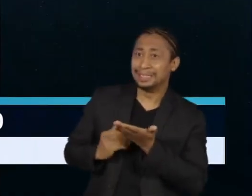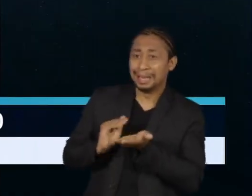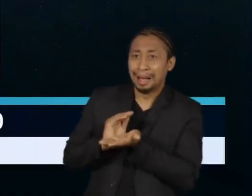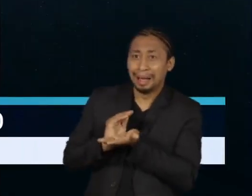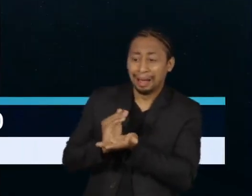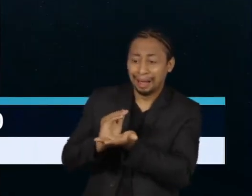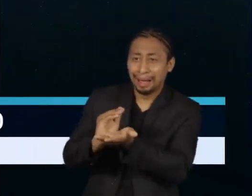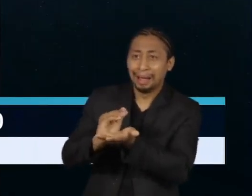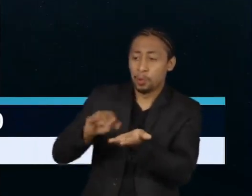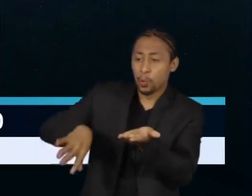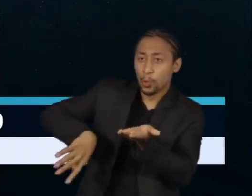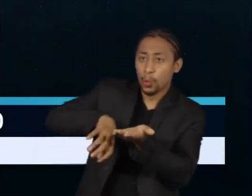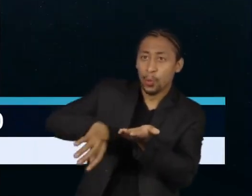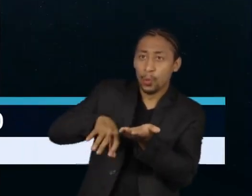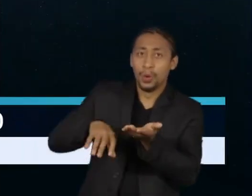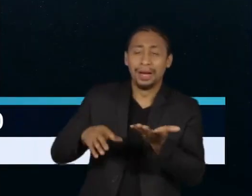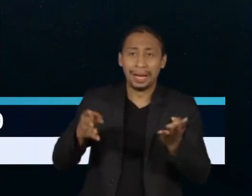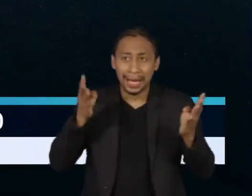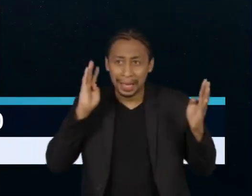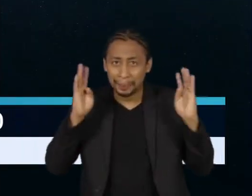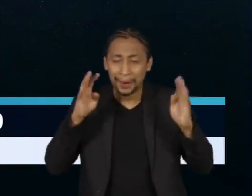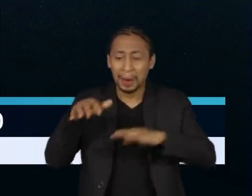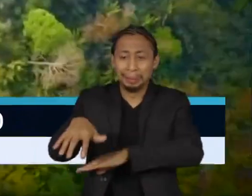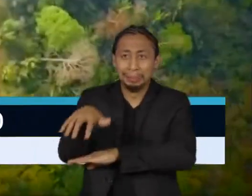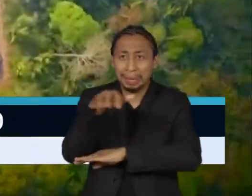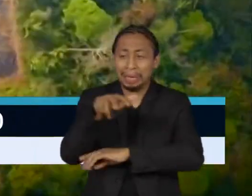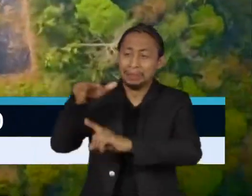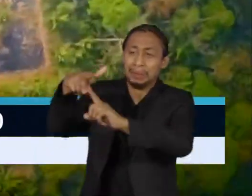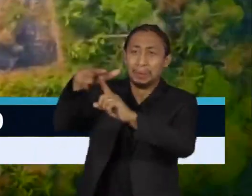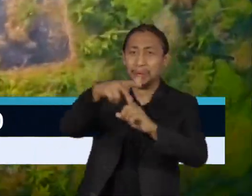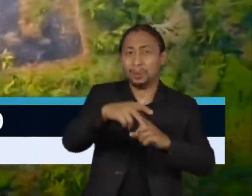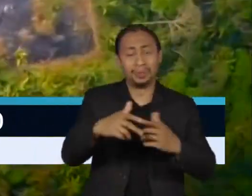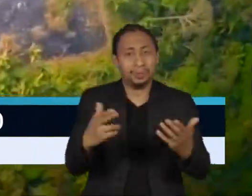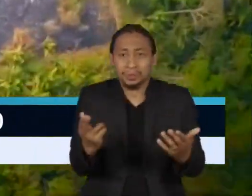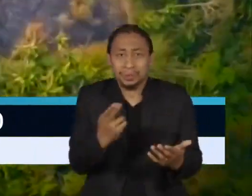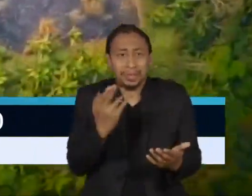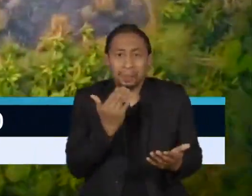longe, não tem como nós se alimentar mais.